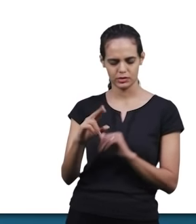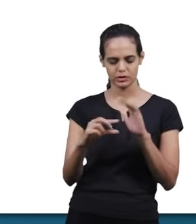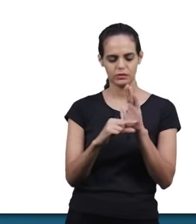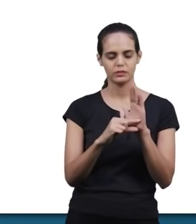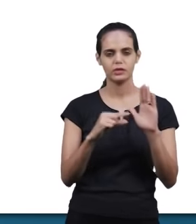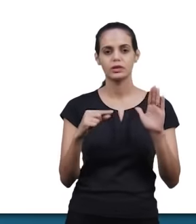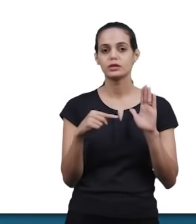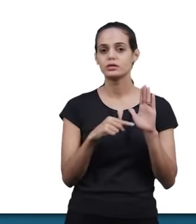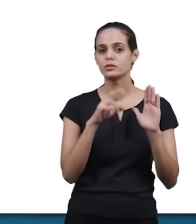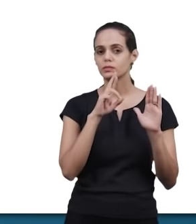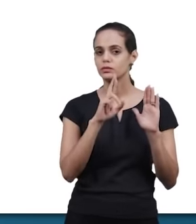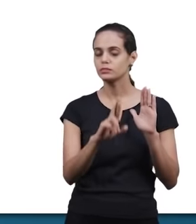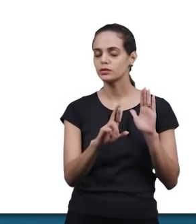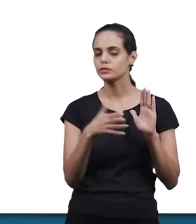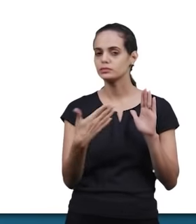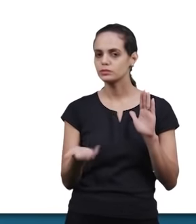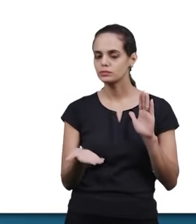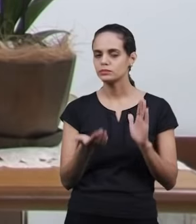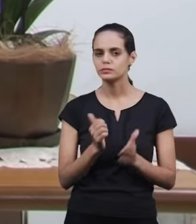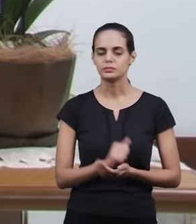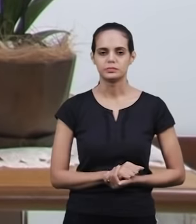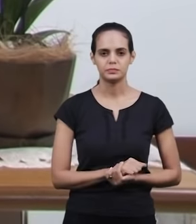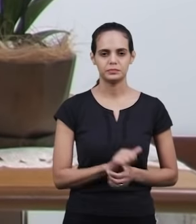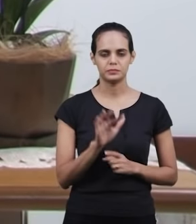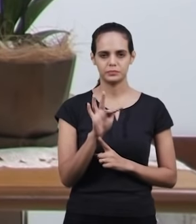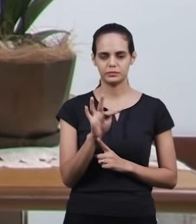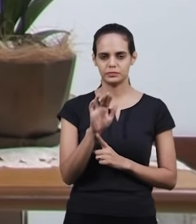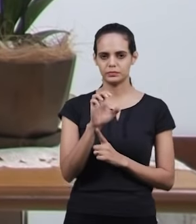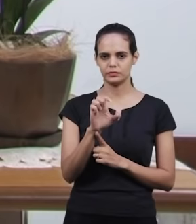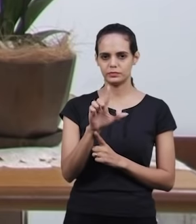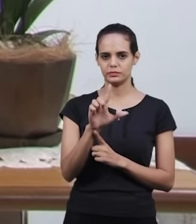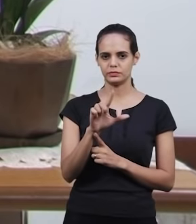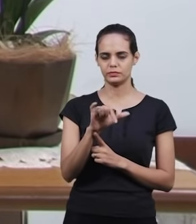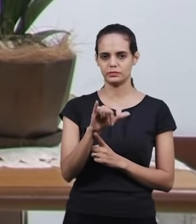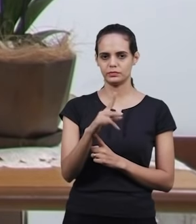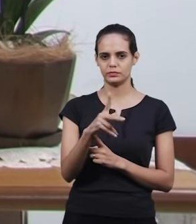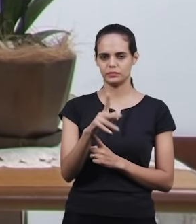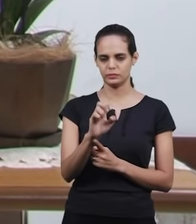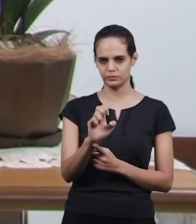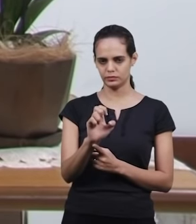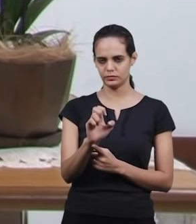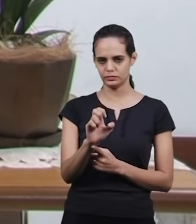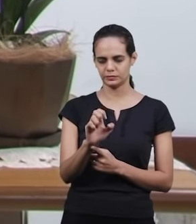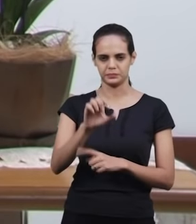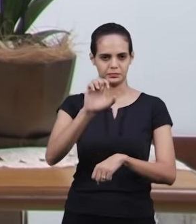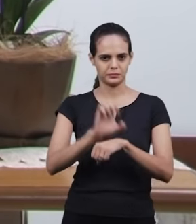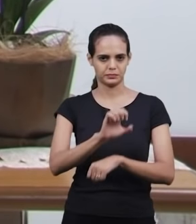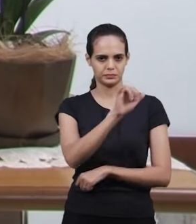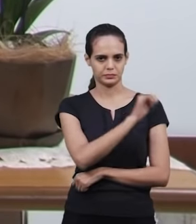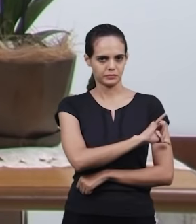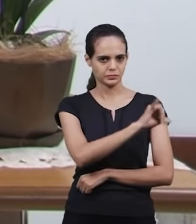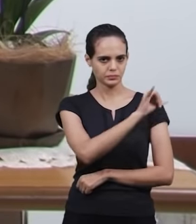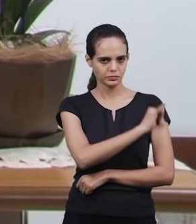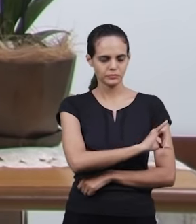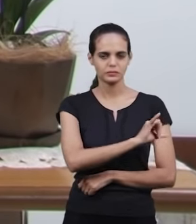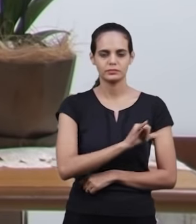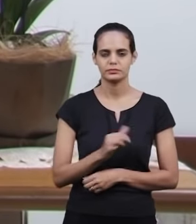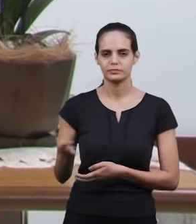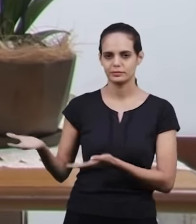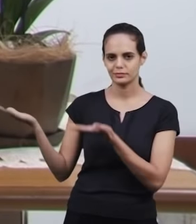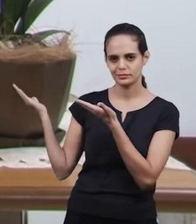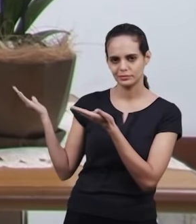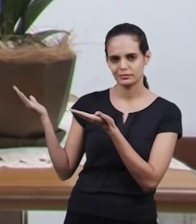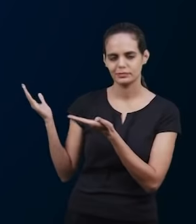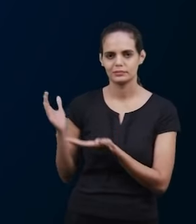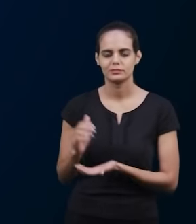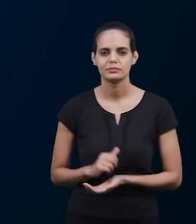qual versículo está a resposta? Quem responde agora é Felipe Saraiva, de Nilópolis, aqui do Rio de Janeiro. Vamos